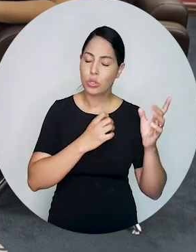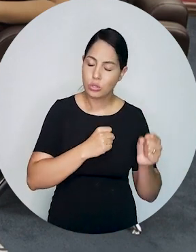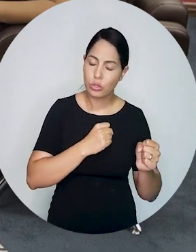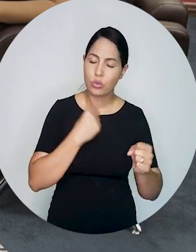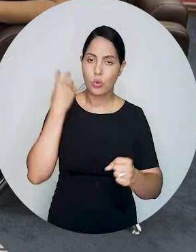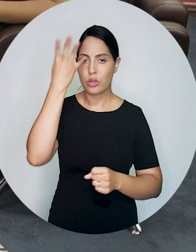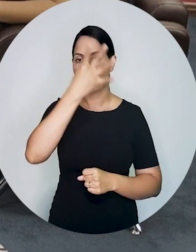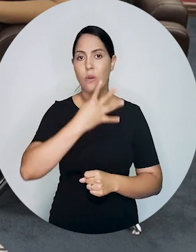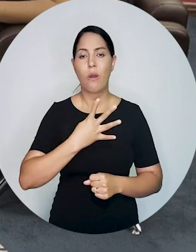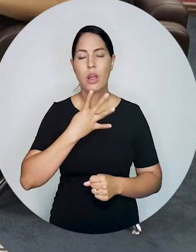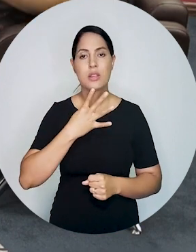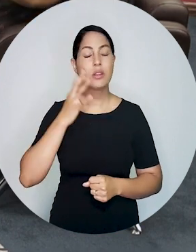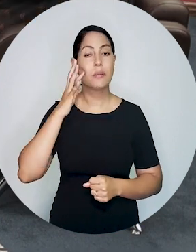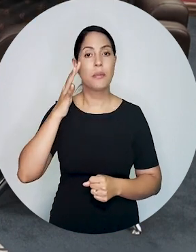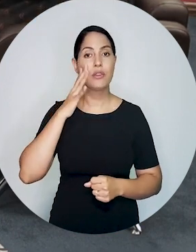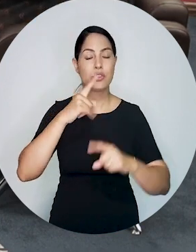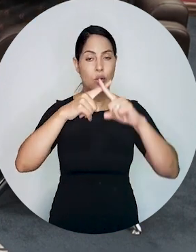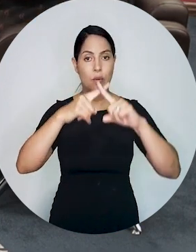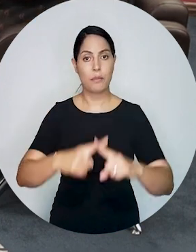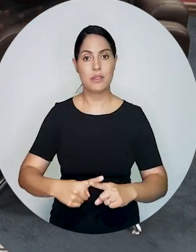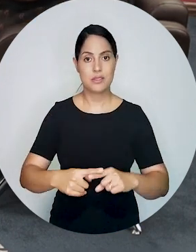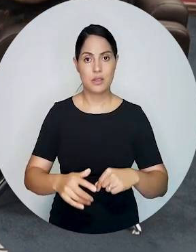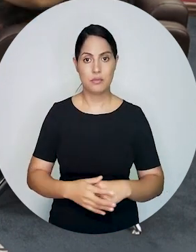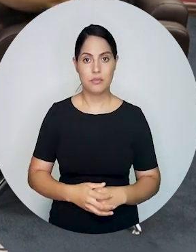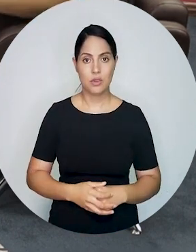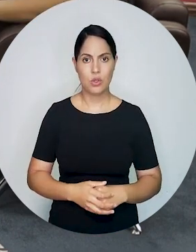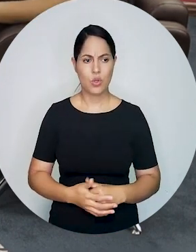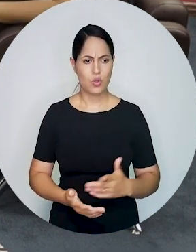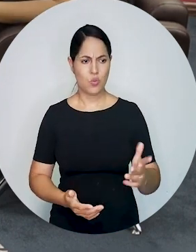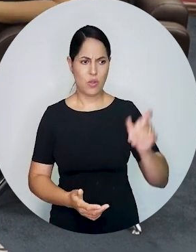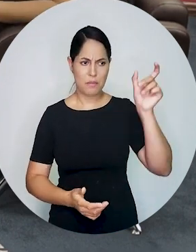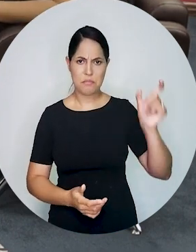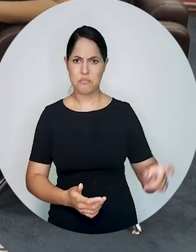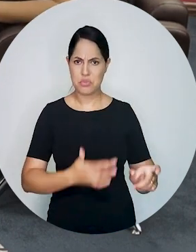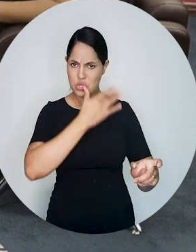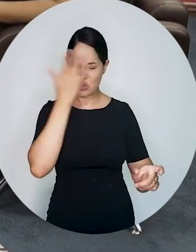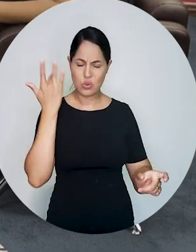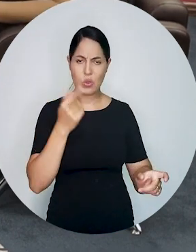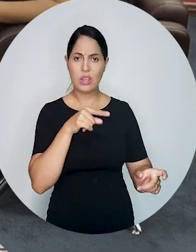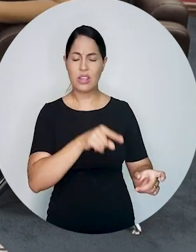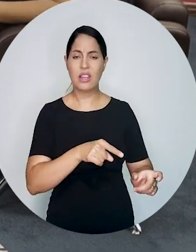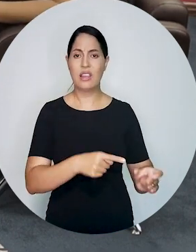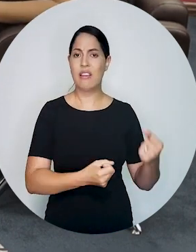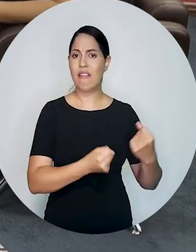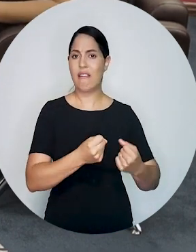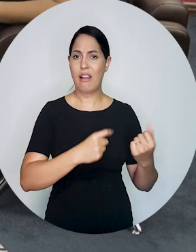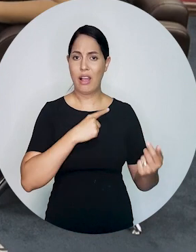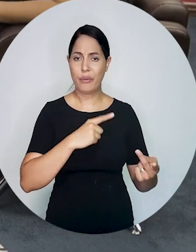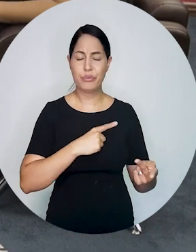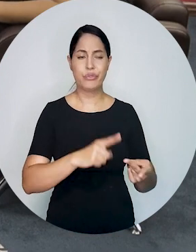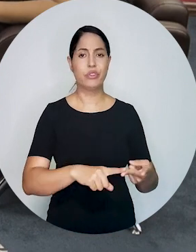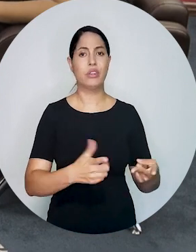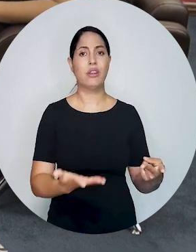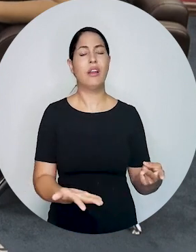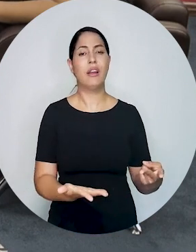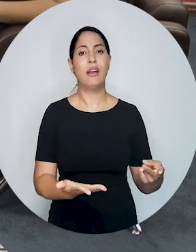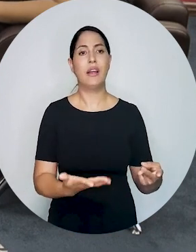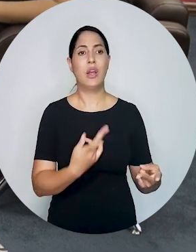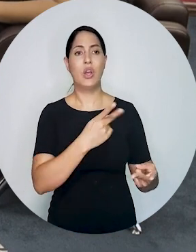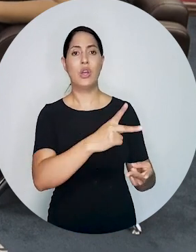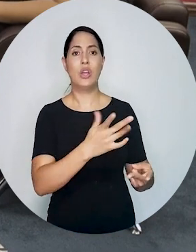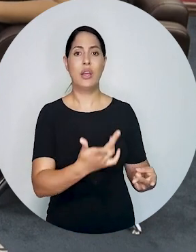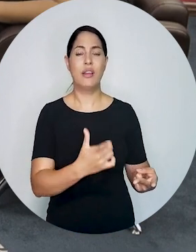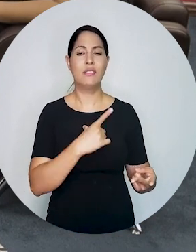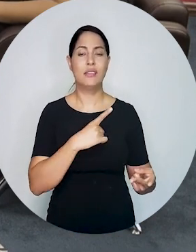4 horas por noite. Para você competir numa faculdade com um cara que tinha carro para chegar na escola, na faculdade, tinha...